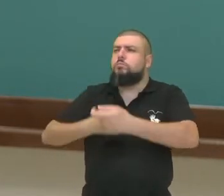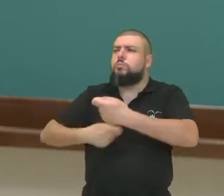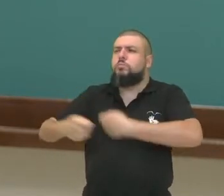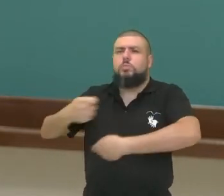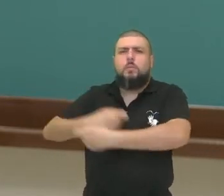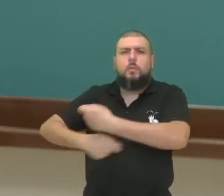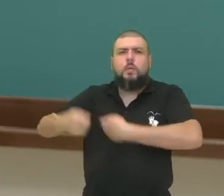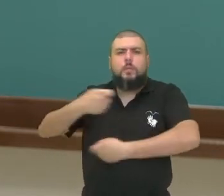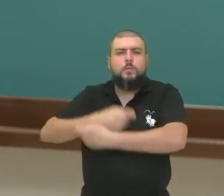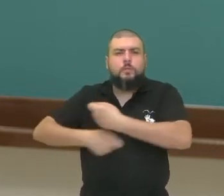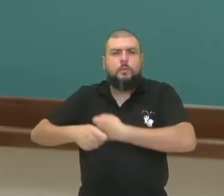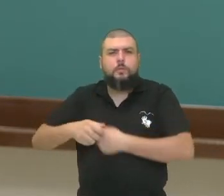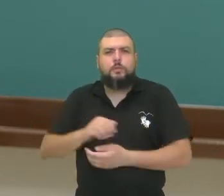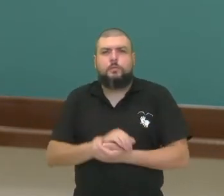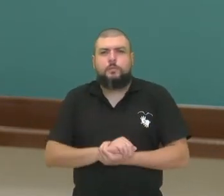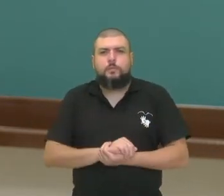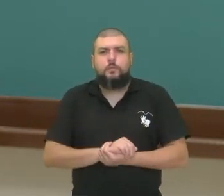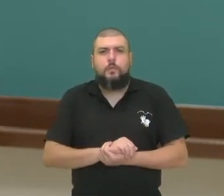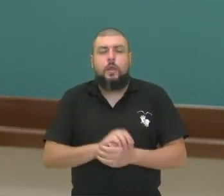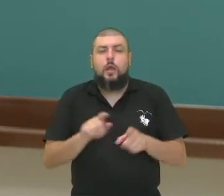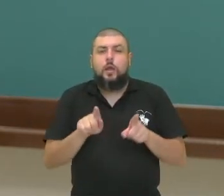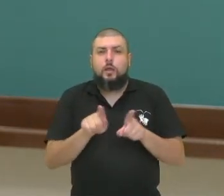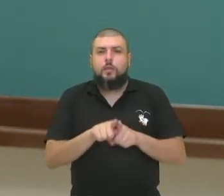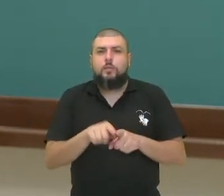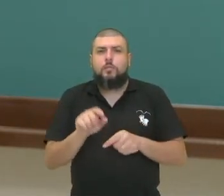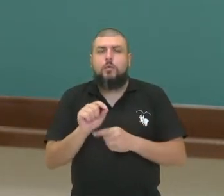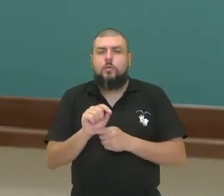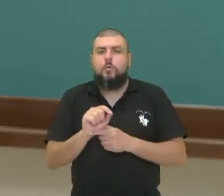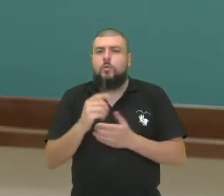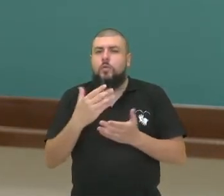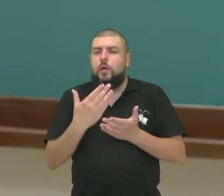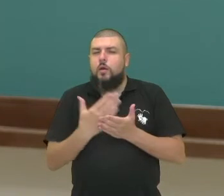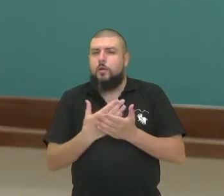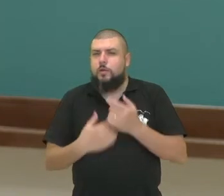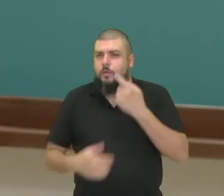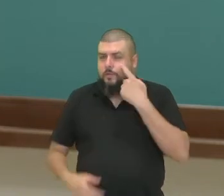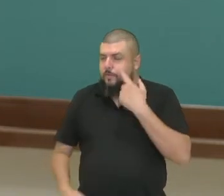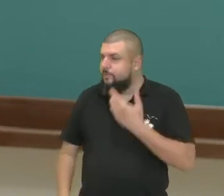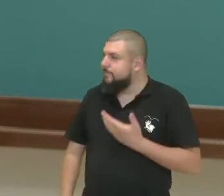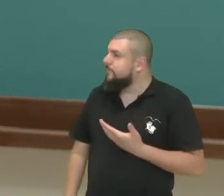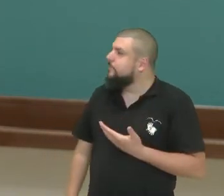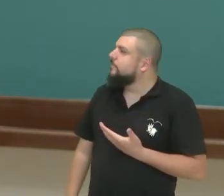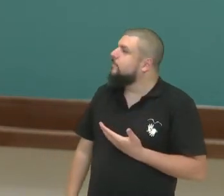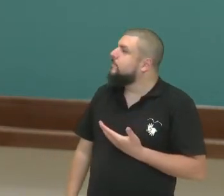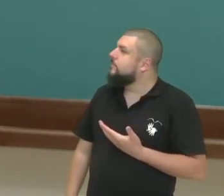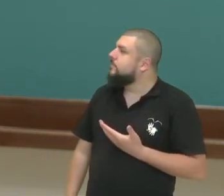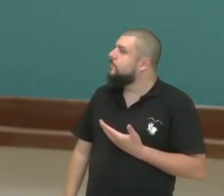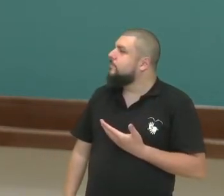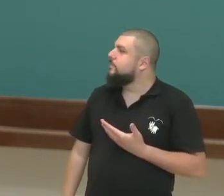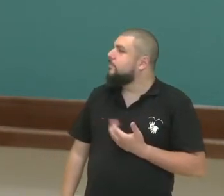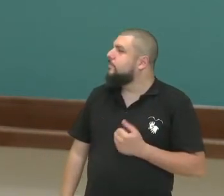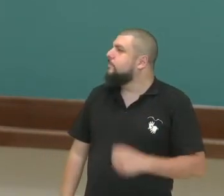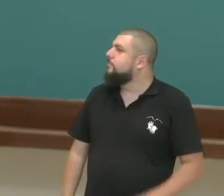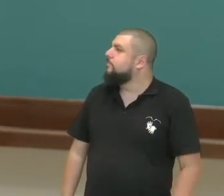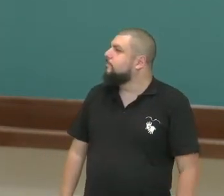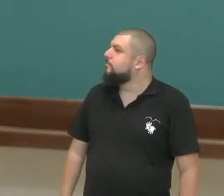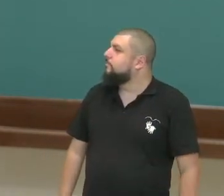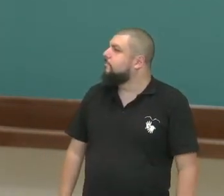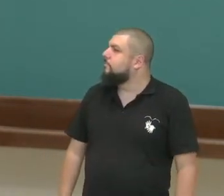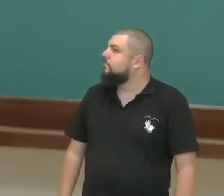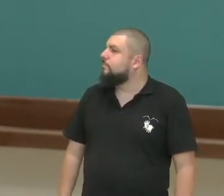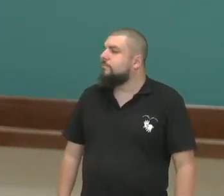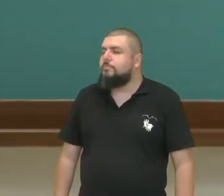Aqui, novamente, nós temos um livro que faz a propaganda do regime: Brasil, um país que vai para a